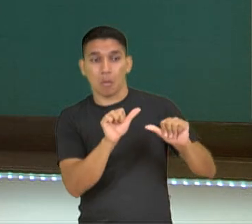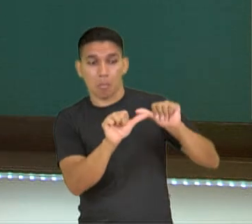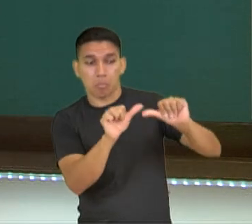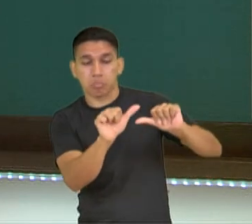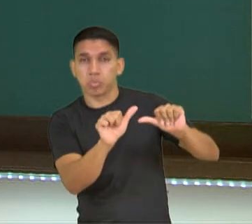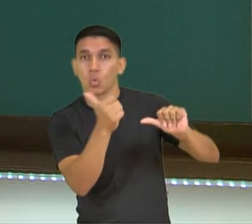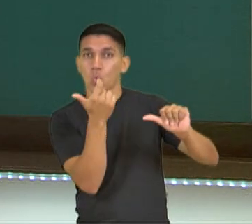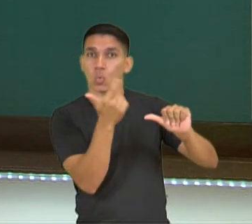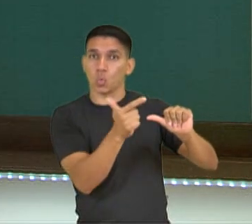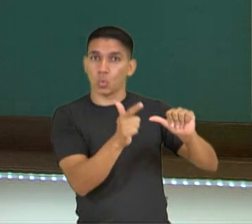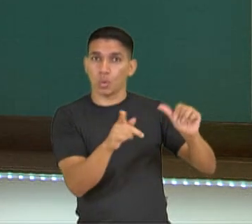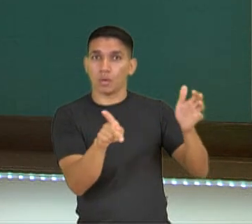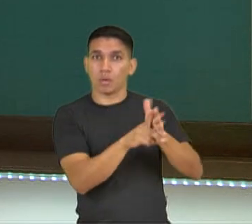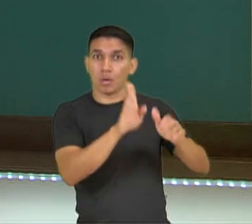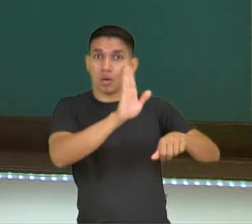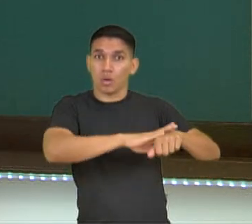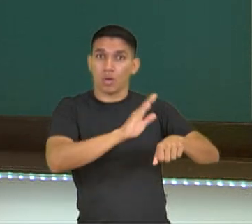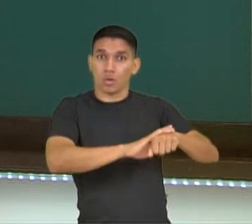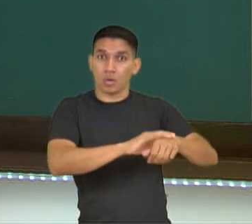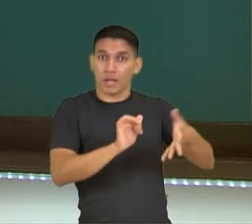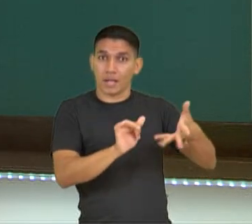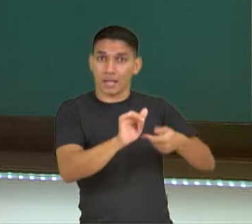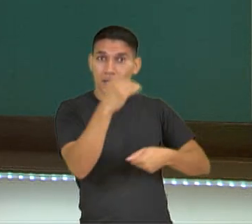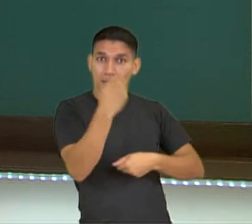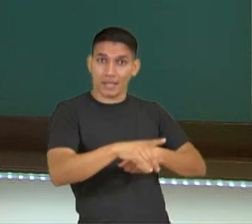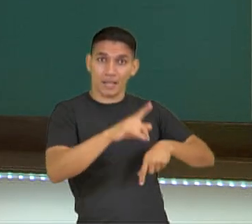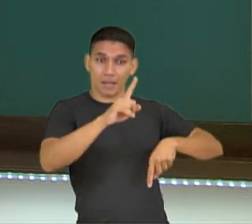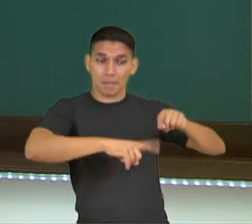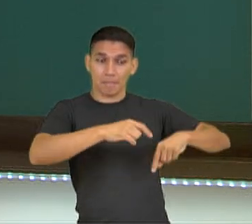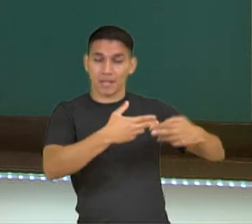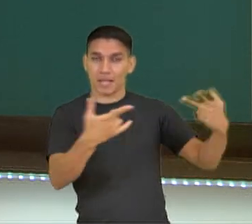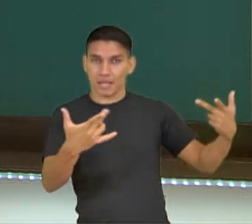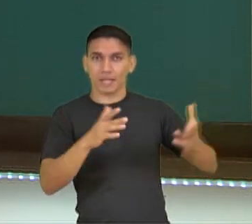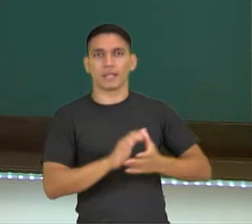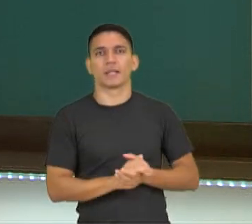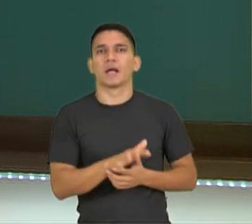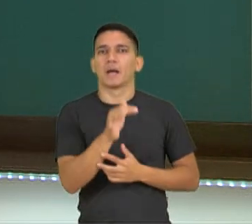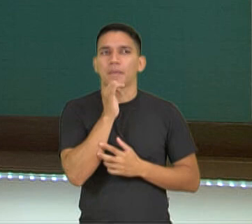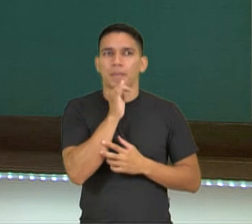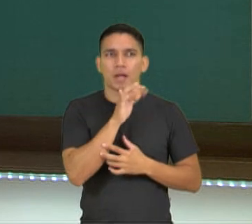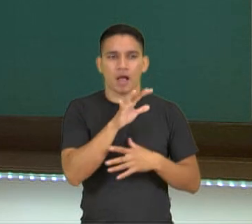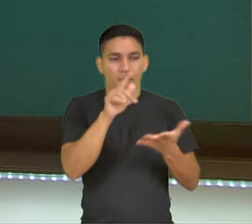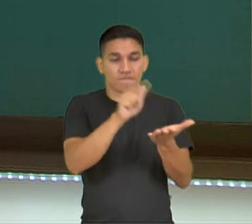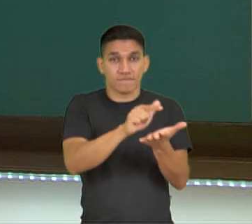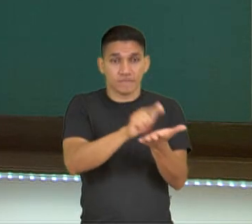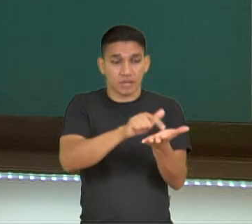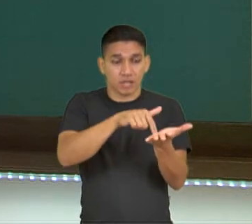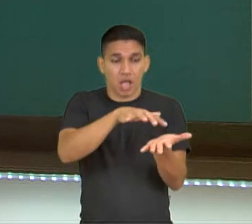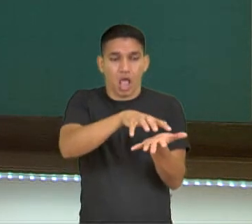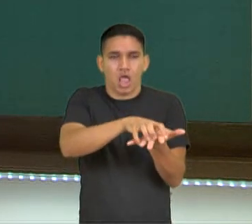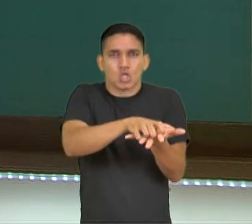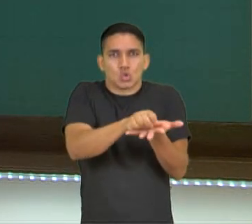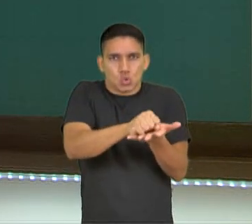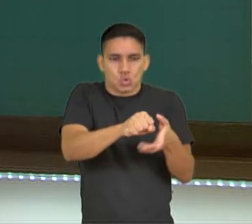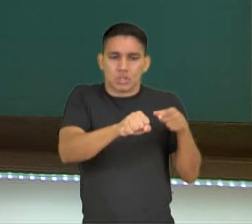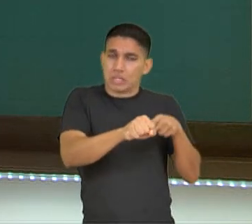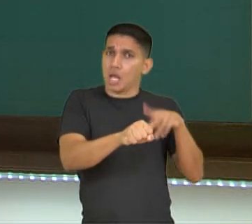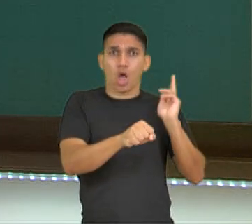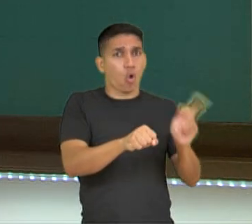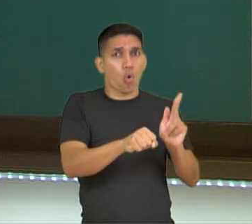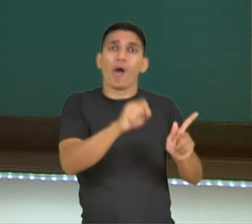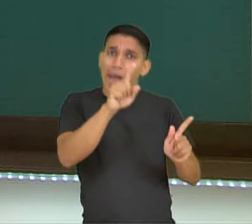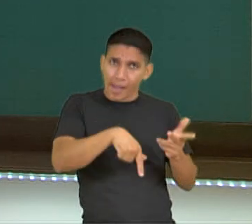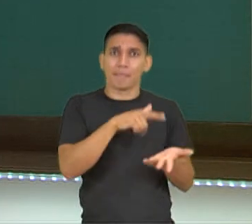há alteração na composição da matéria, tá? Então, amassei a folha, mas veja, a folha continua